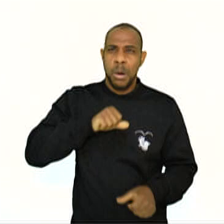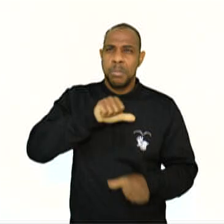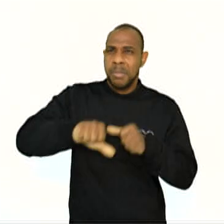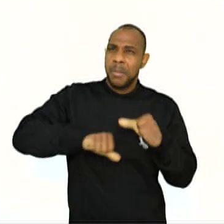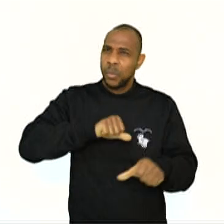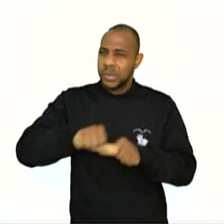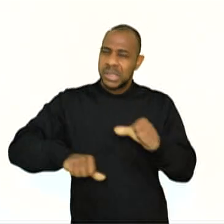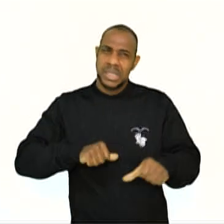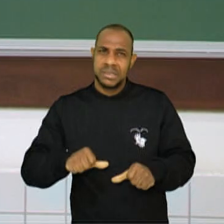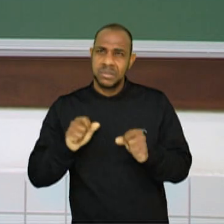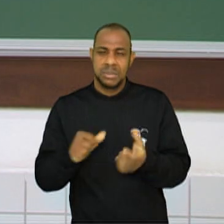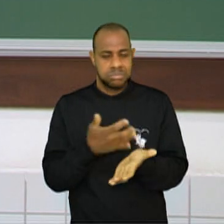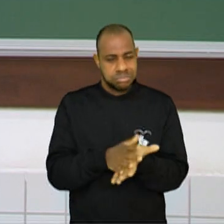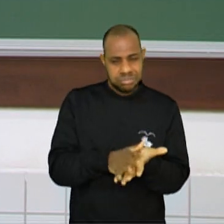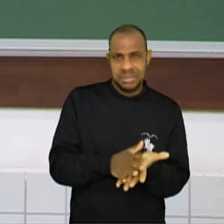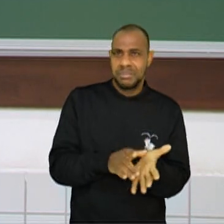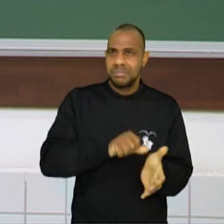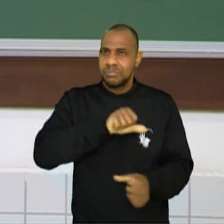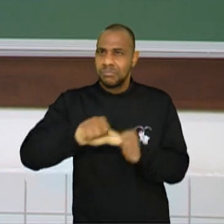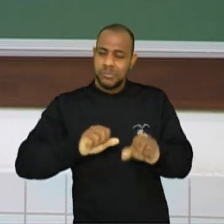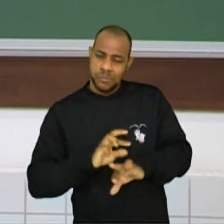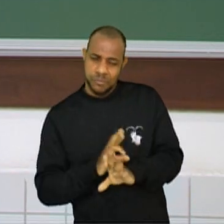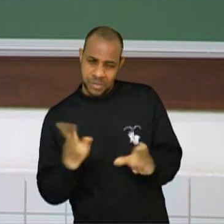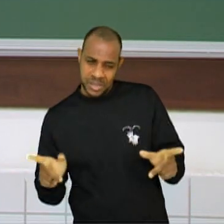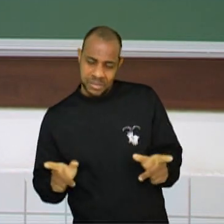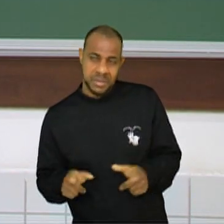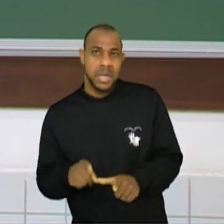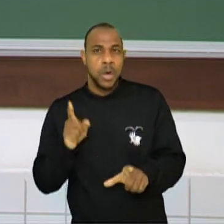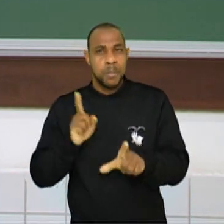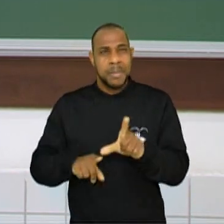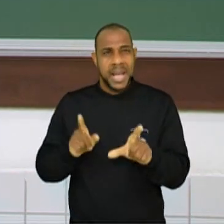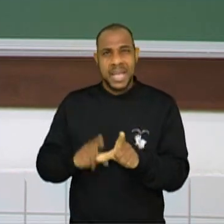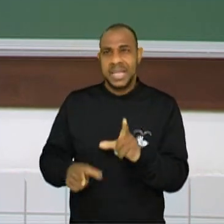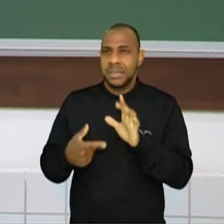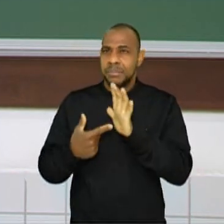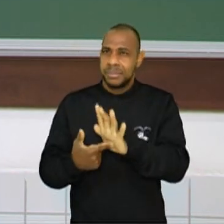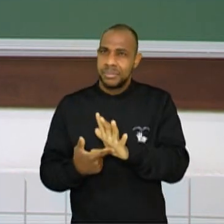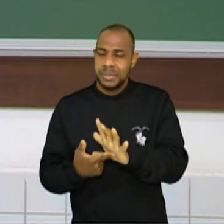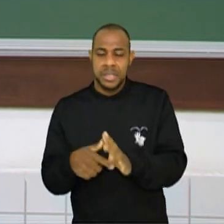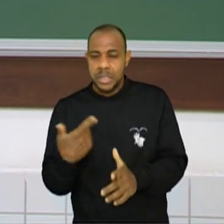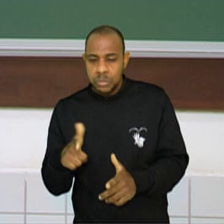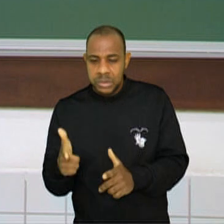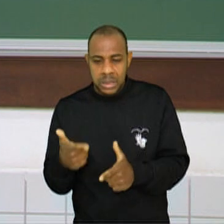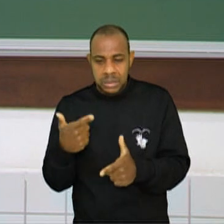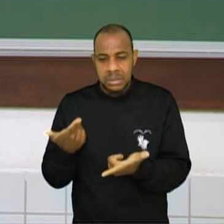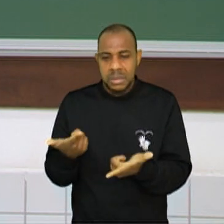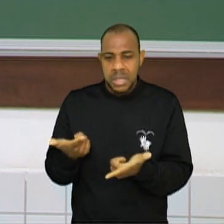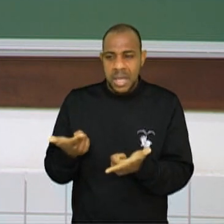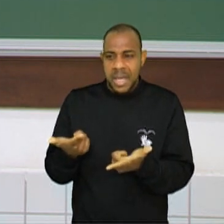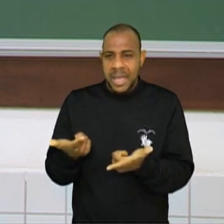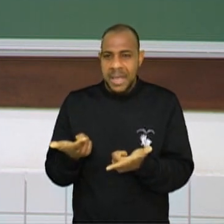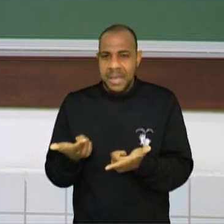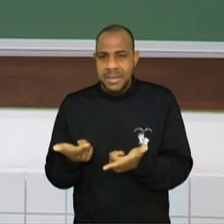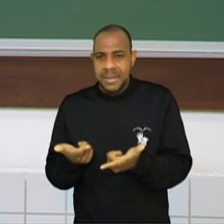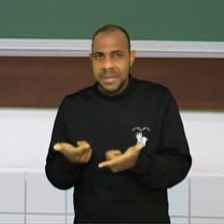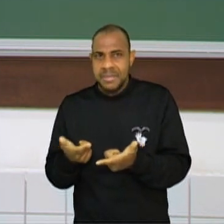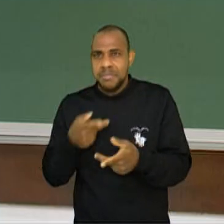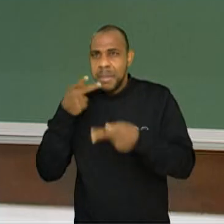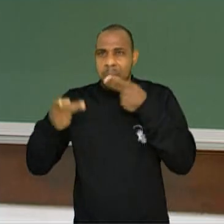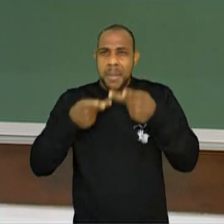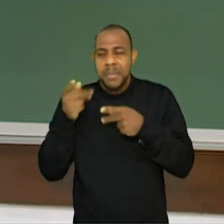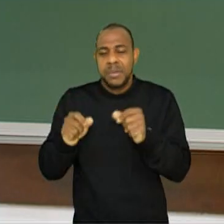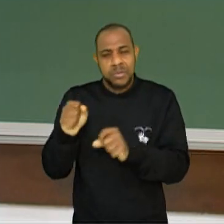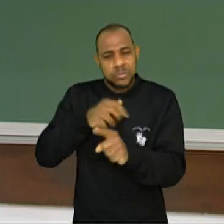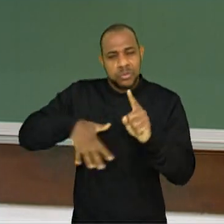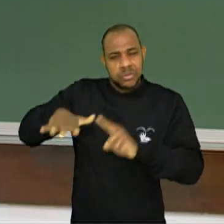grande com relação ao samba. E numa letra mais lírica e sem críticas sociais, como o professor havia comentado. Agora,